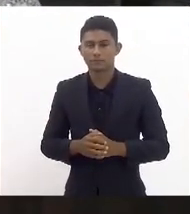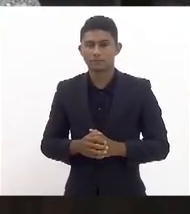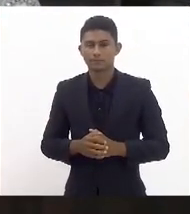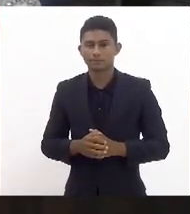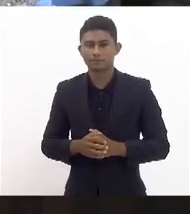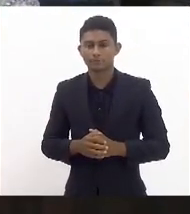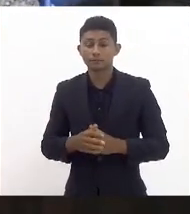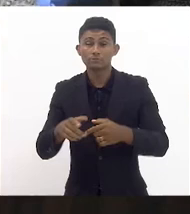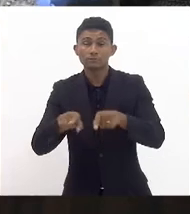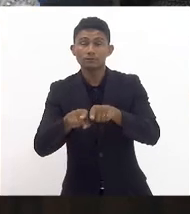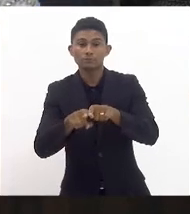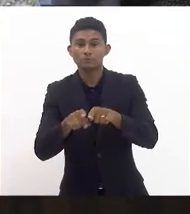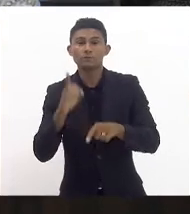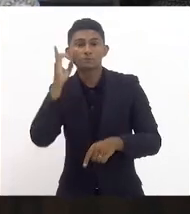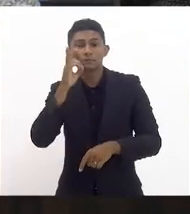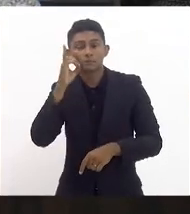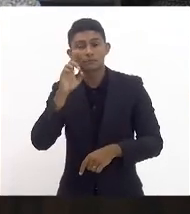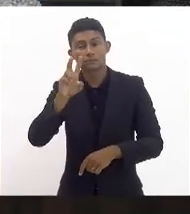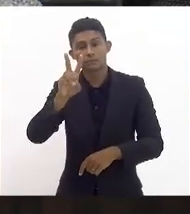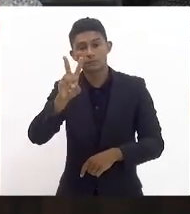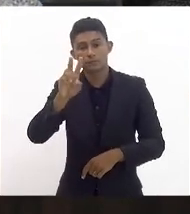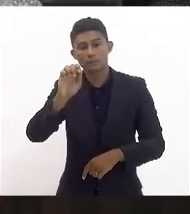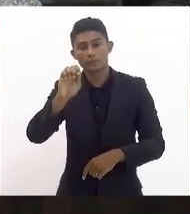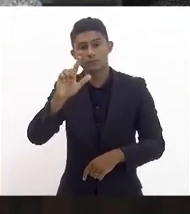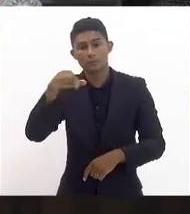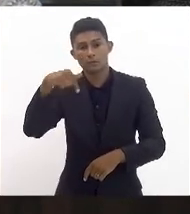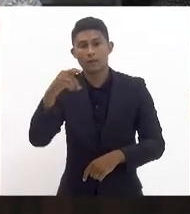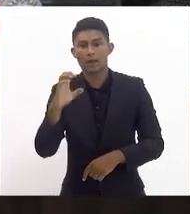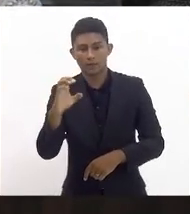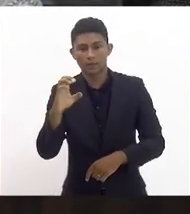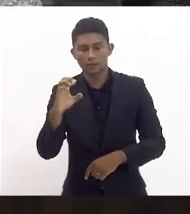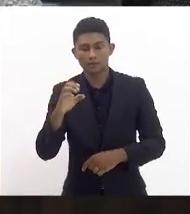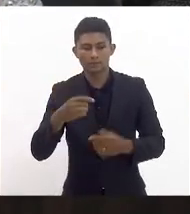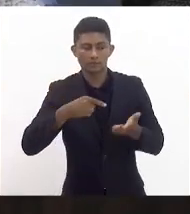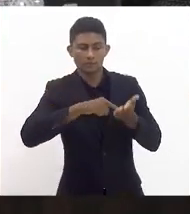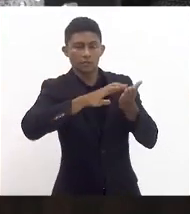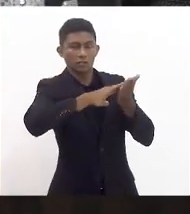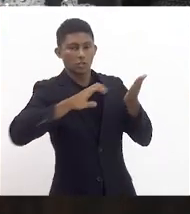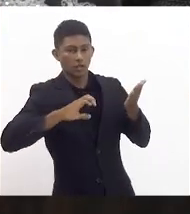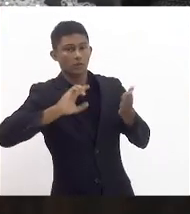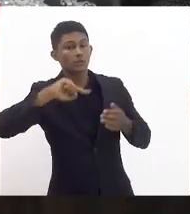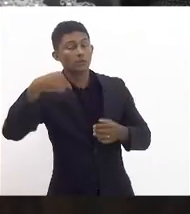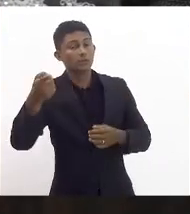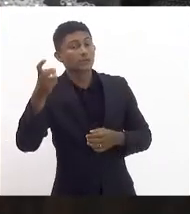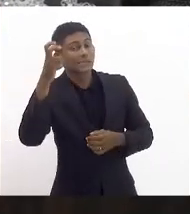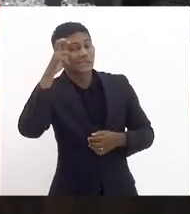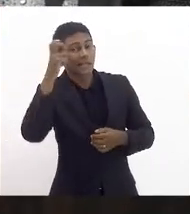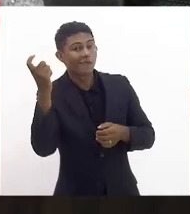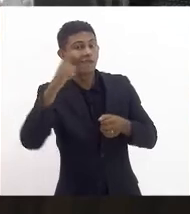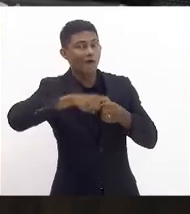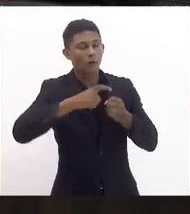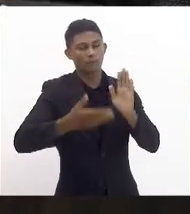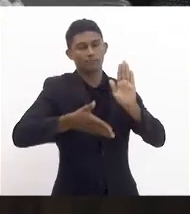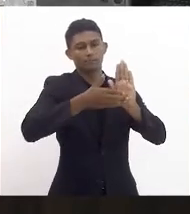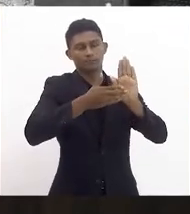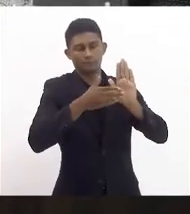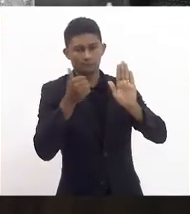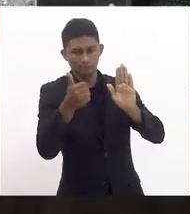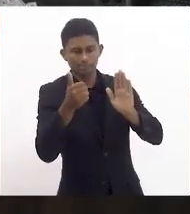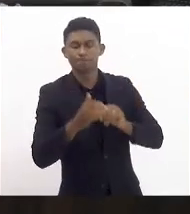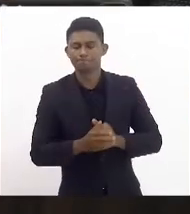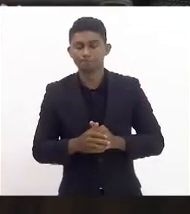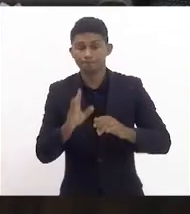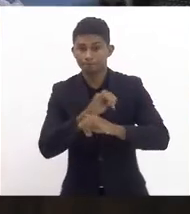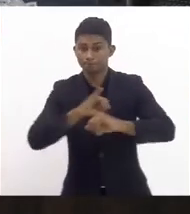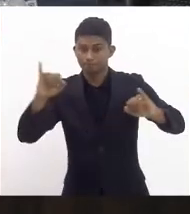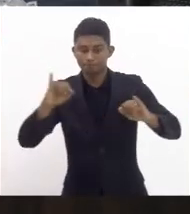Deputado Luiz e Valdeir Carneiro. Está retirado, volta quinta-feira, 5686. Anuncio, regime de urgência e